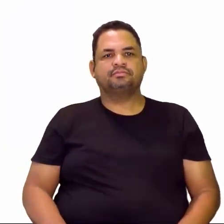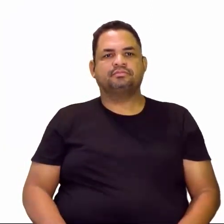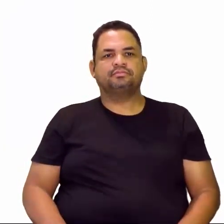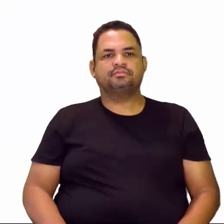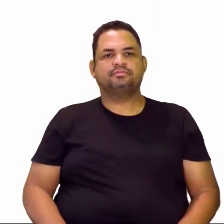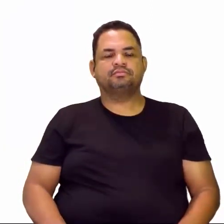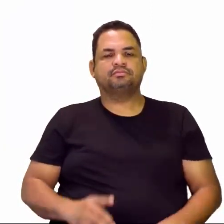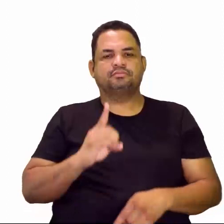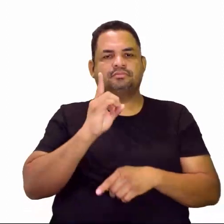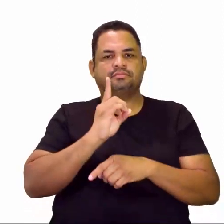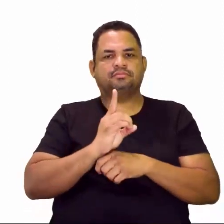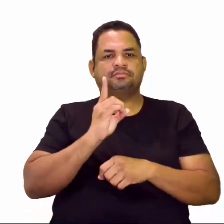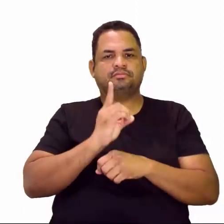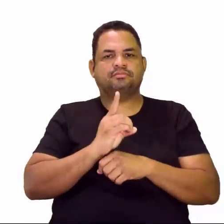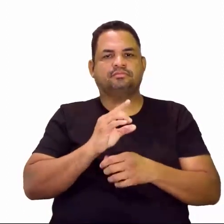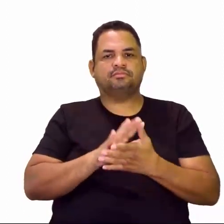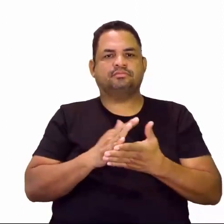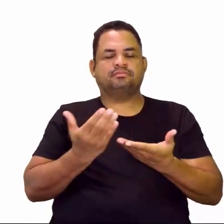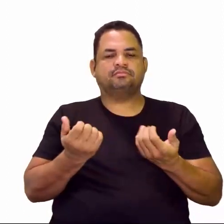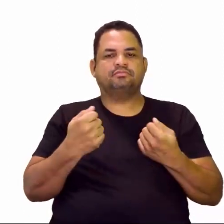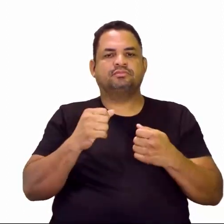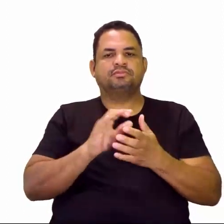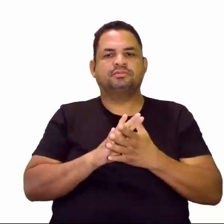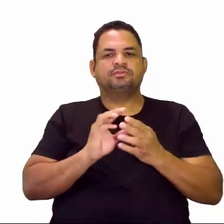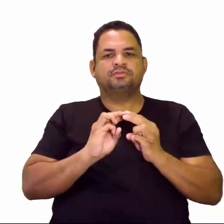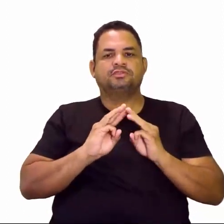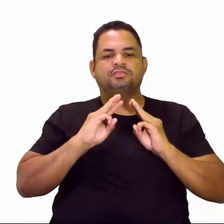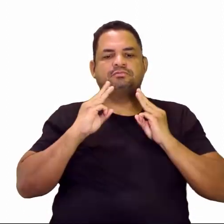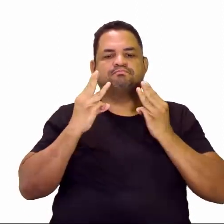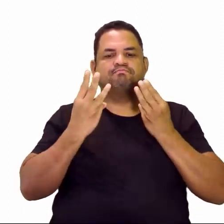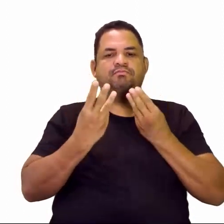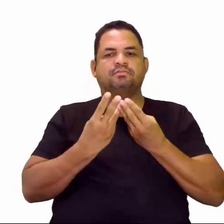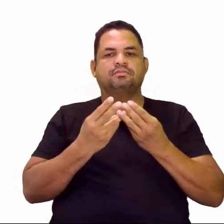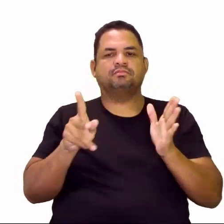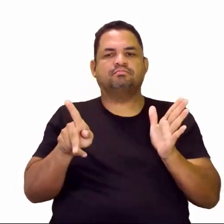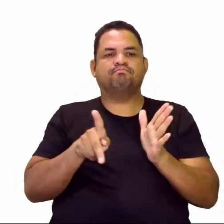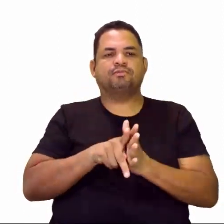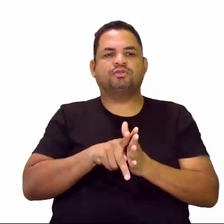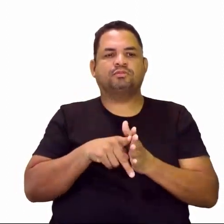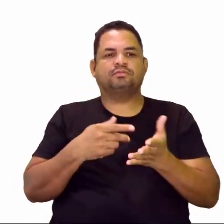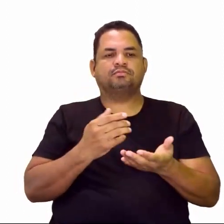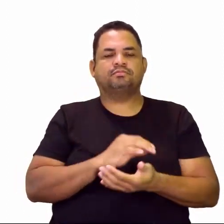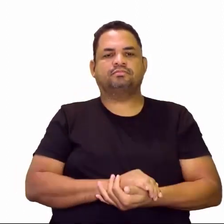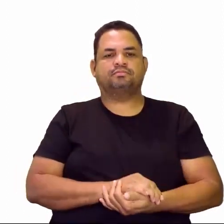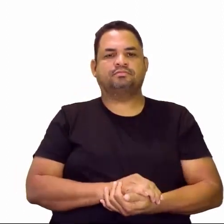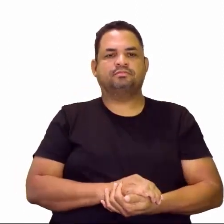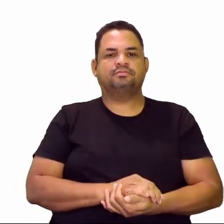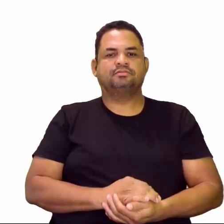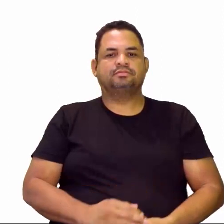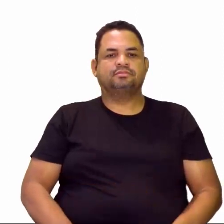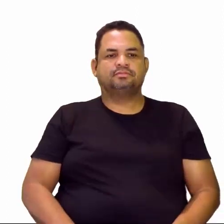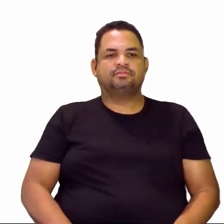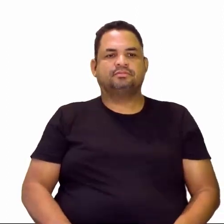Com relação à densidade, nós também podemos chamar a densidade de massa específica.